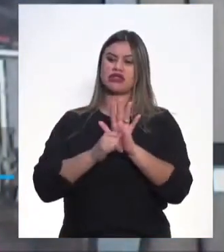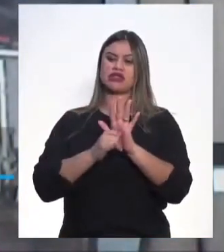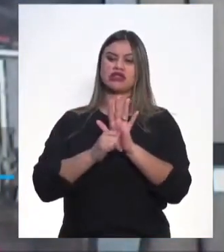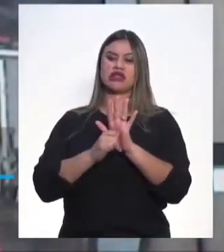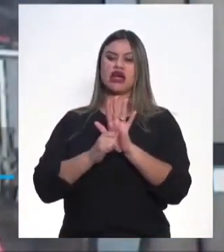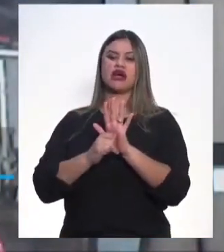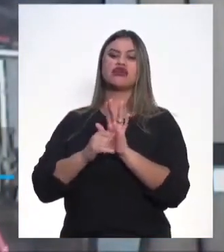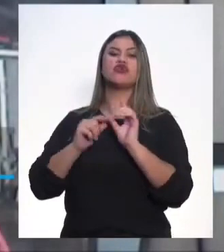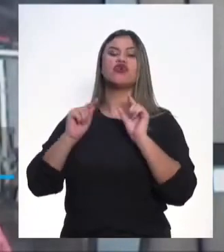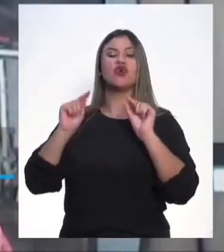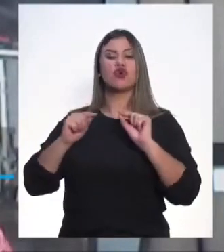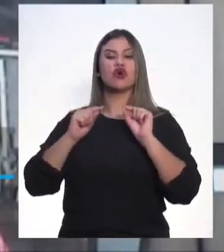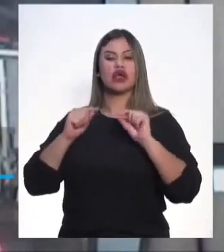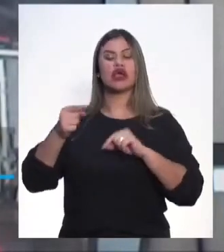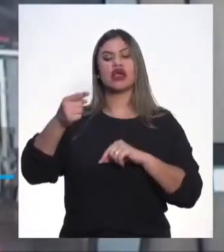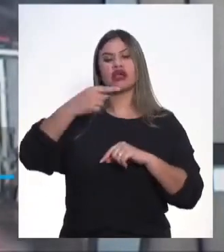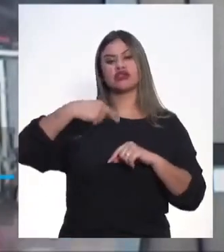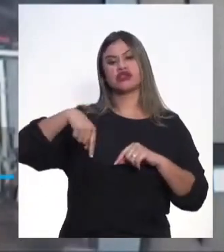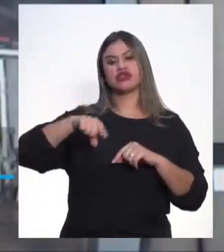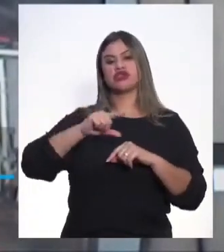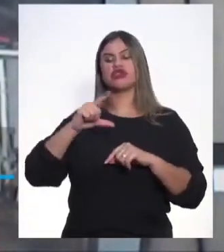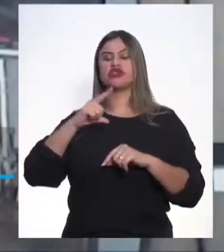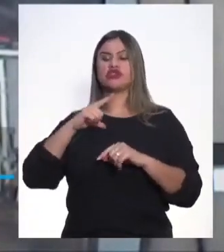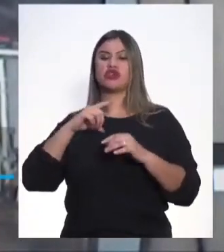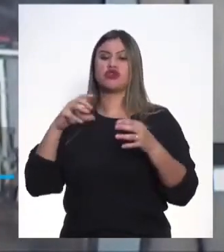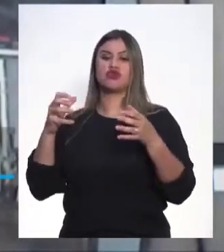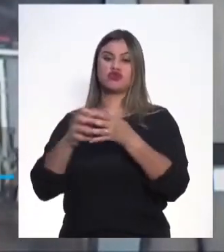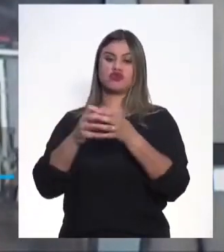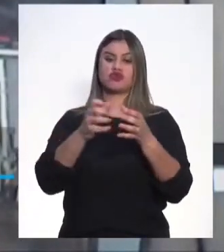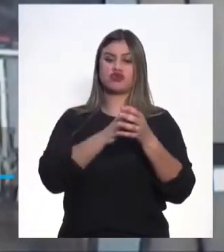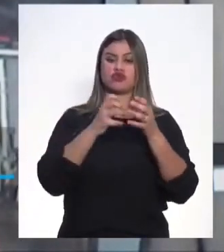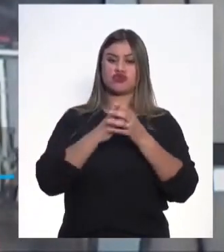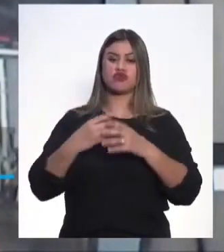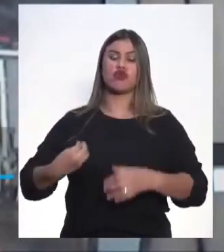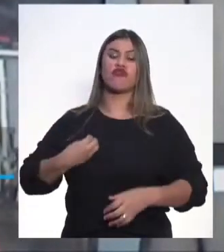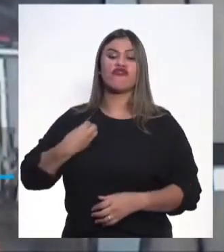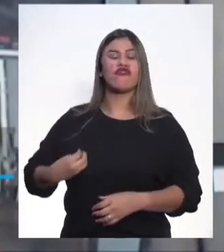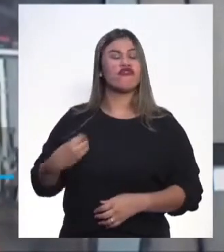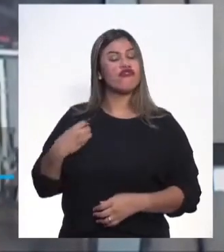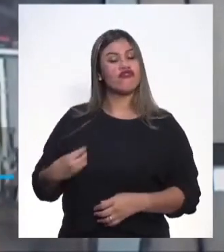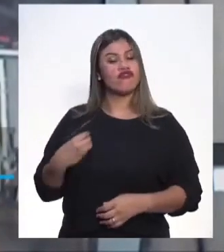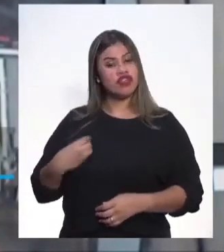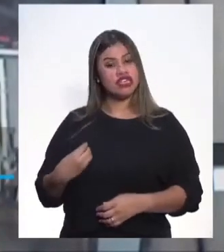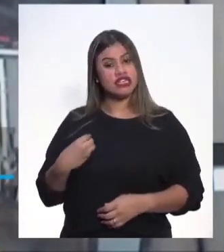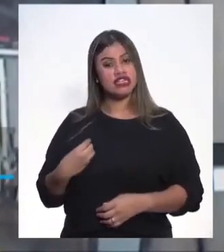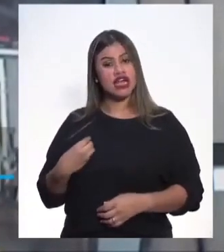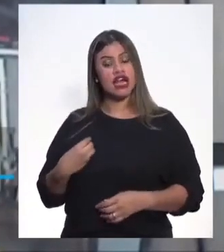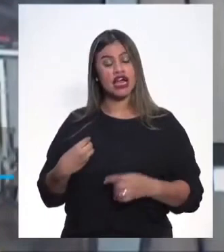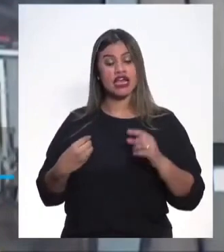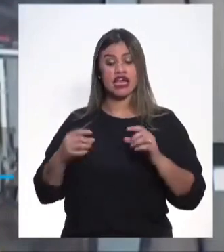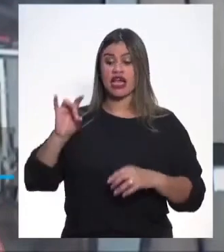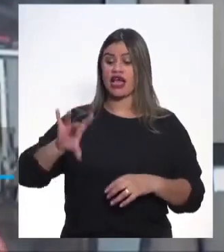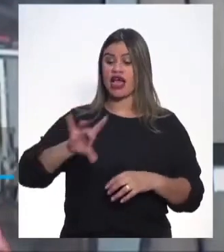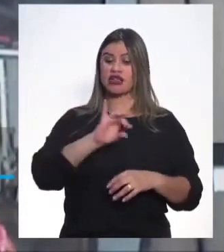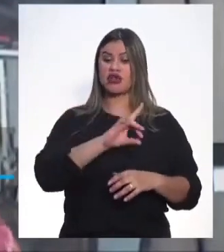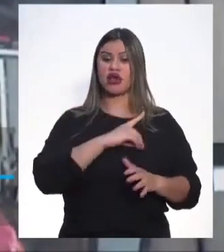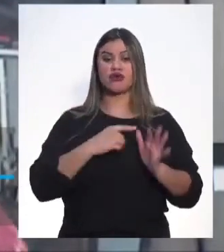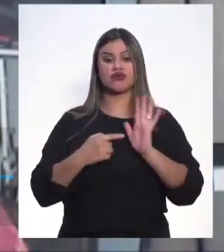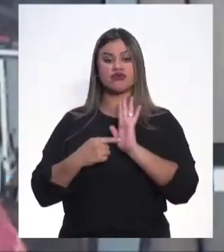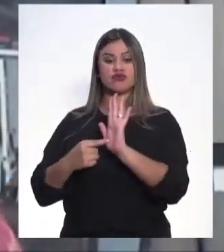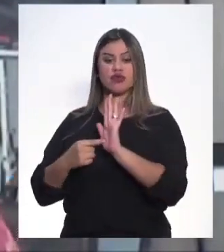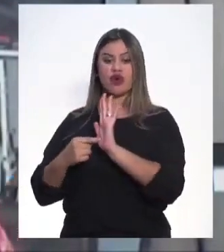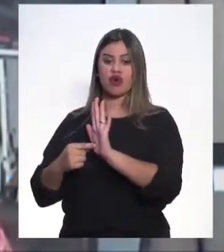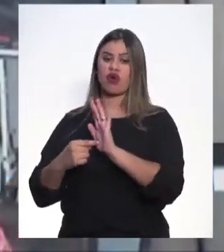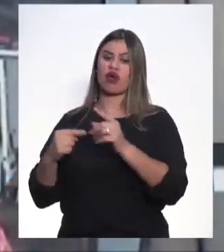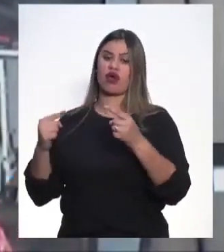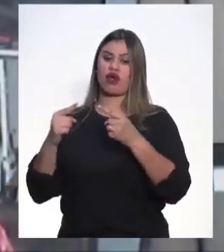é que nós estamos vivendo em grupos. Né? E esses grupos, eles vão nos apresentando e vão constituindo